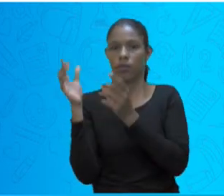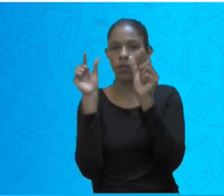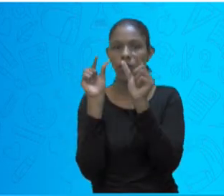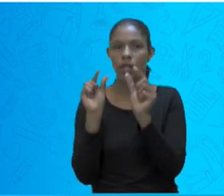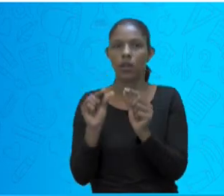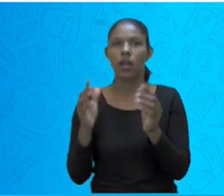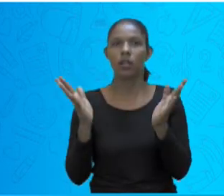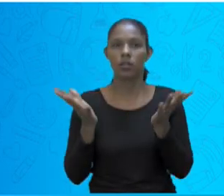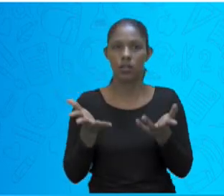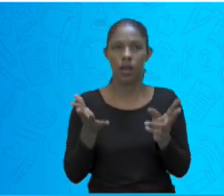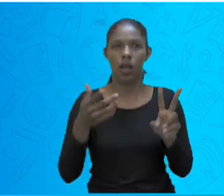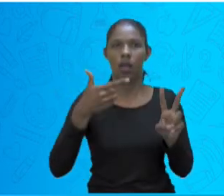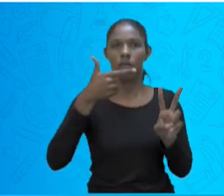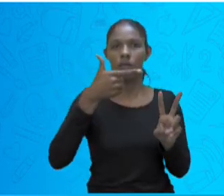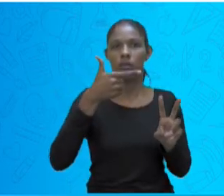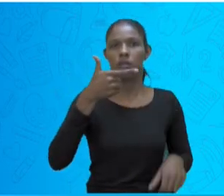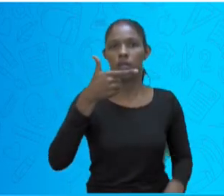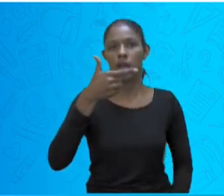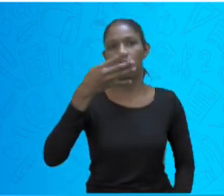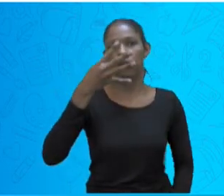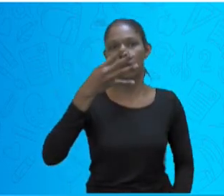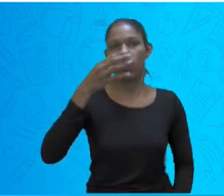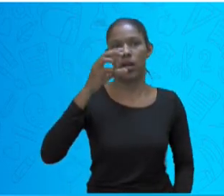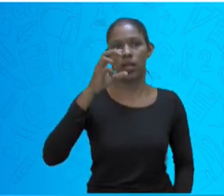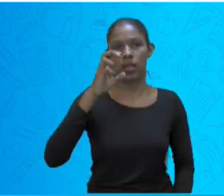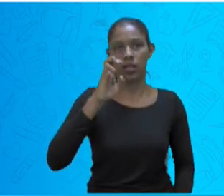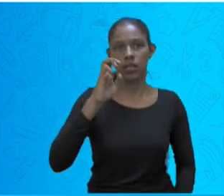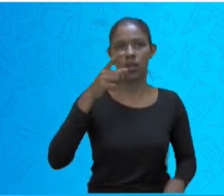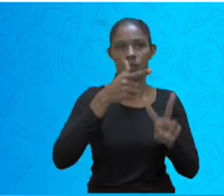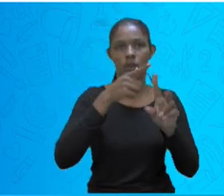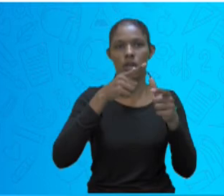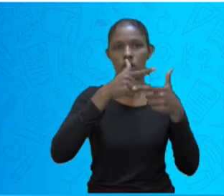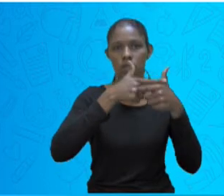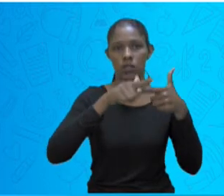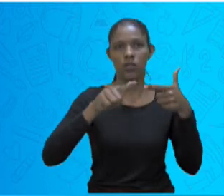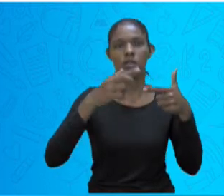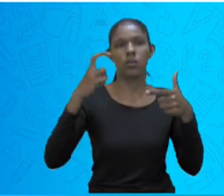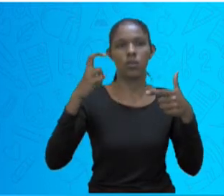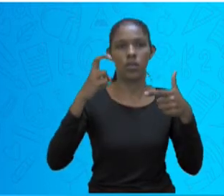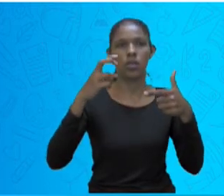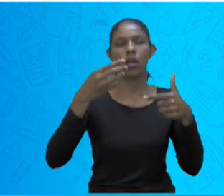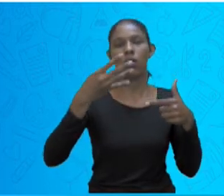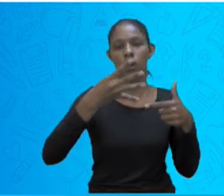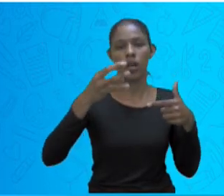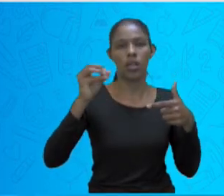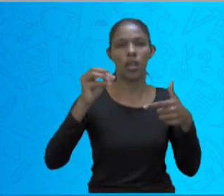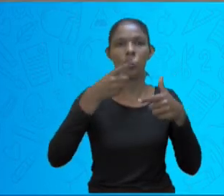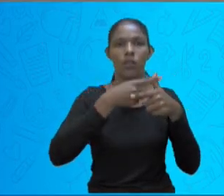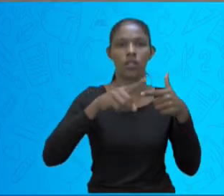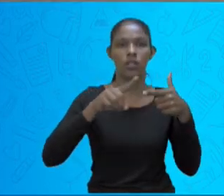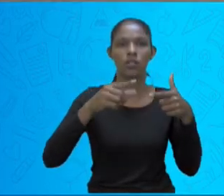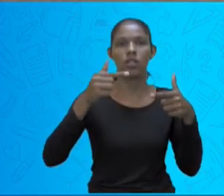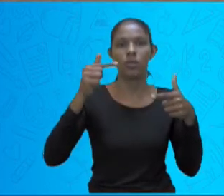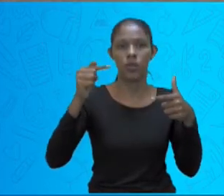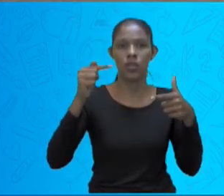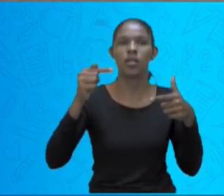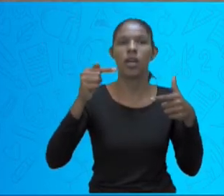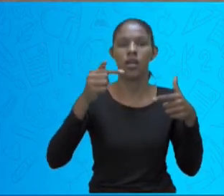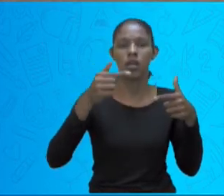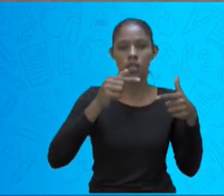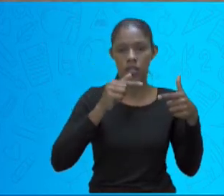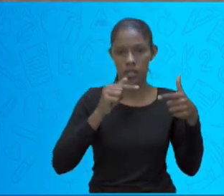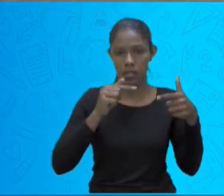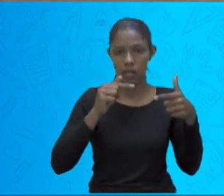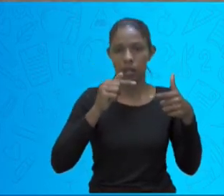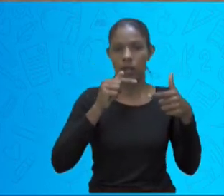5, 49. Dividido por 7, 7. Que dividido por 7, 1. O 7 se repete